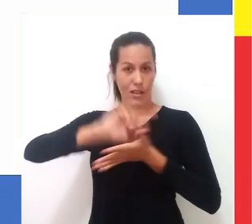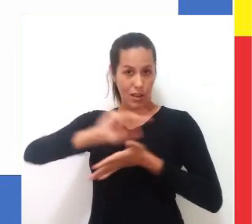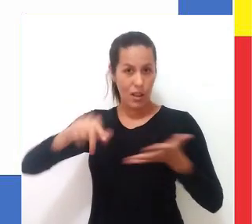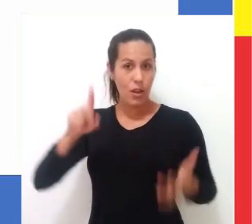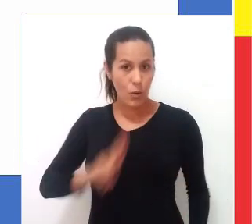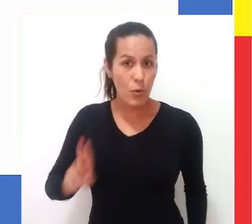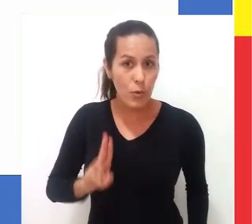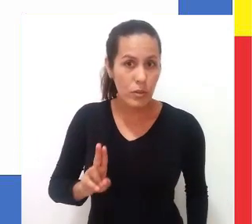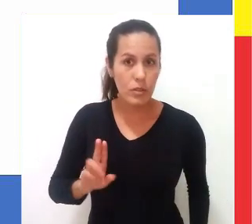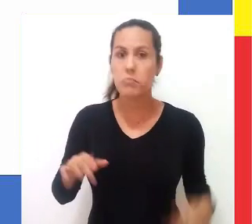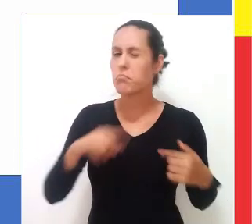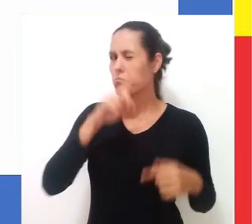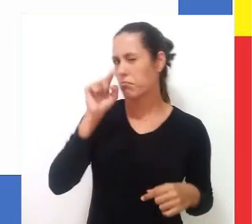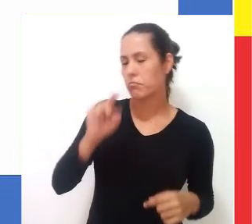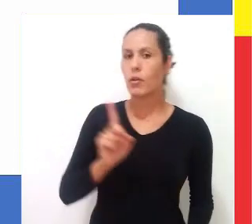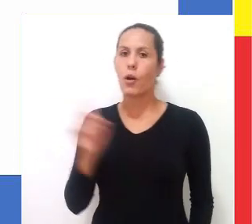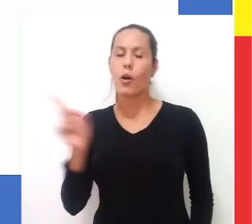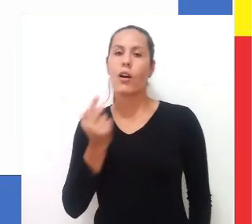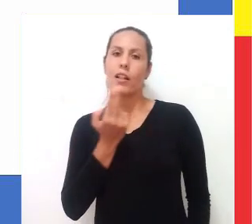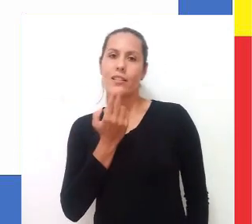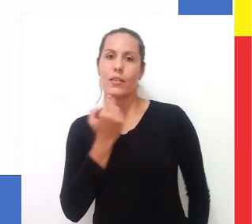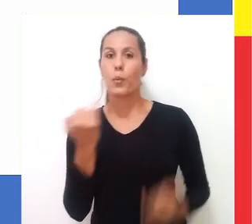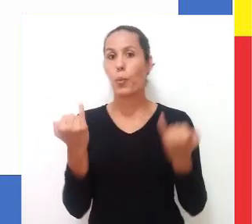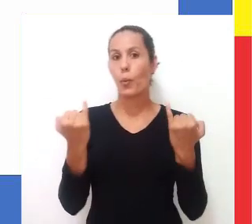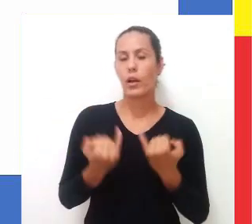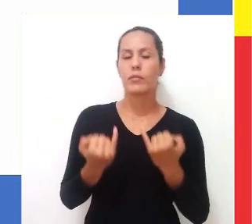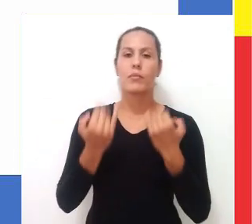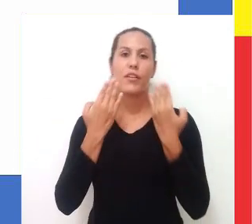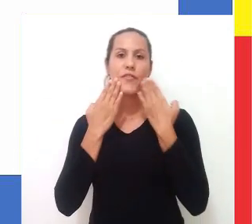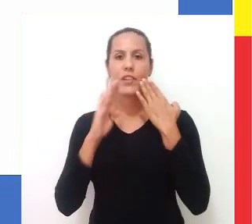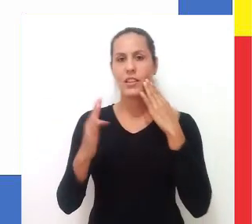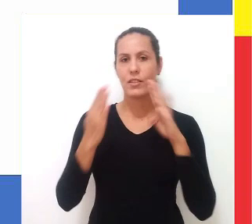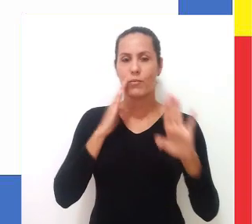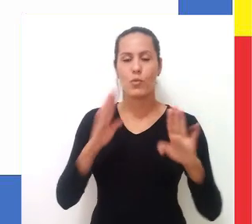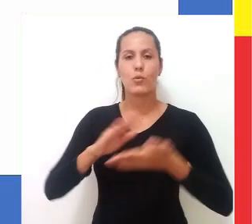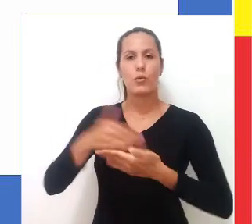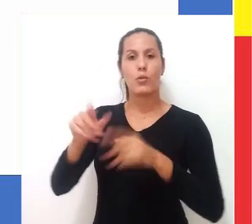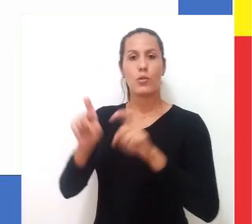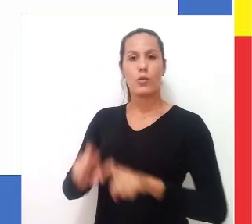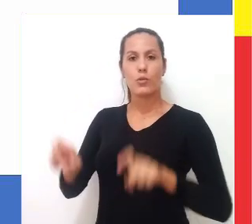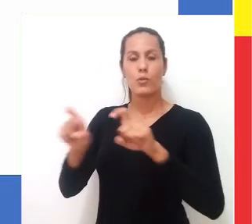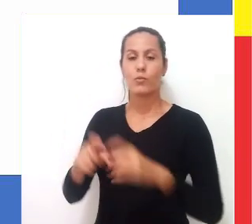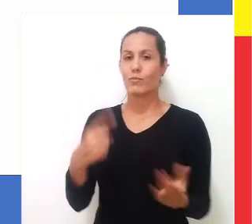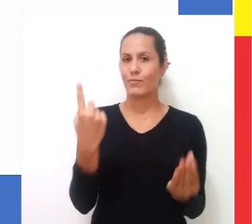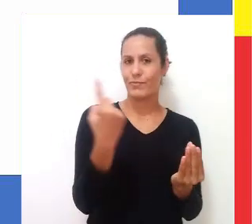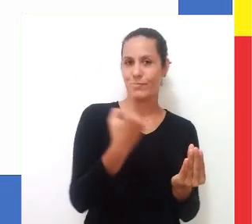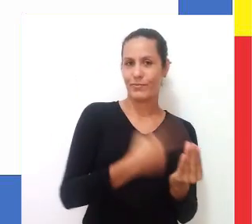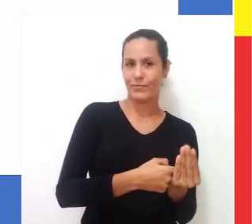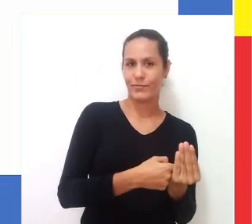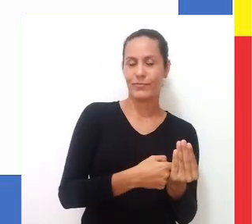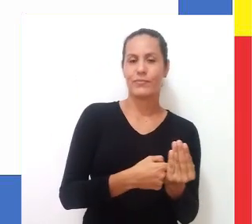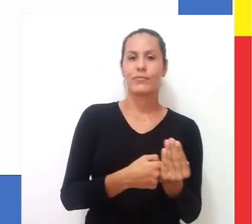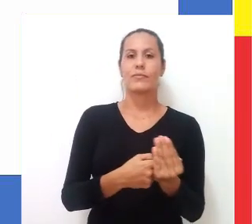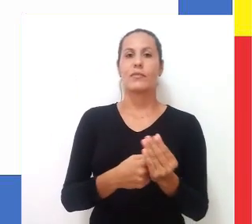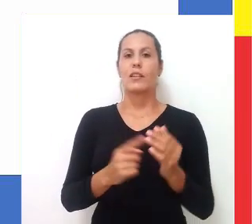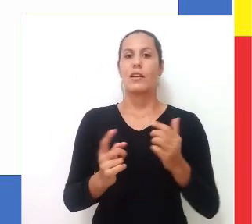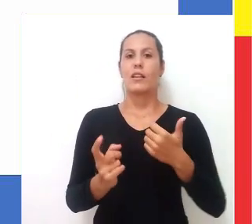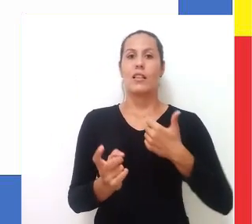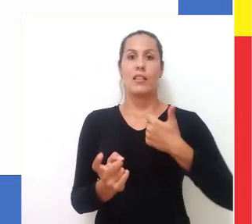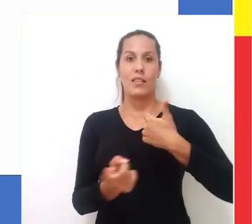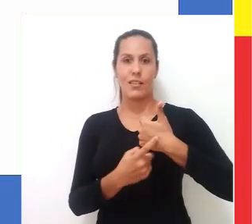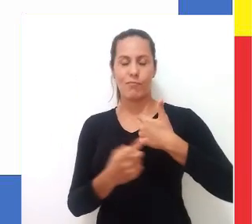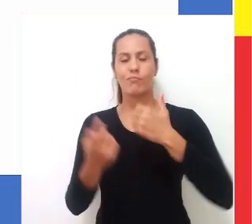seu dia a dia. Então, eu tenho aí, diet, Facebook, notebook, hot dog,